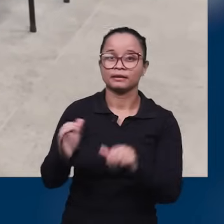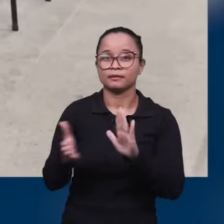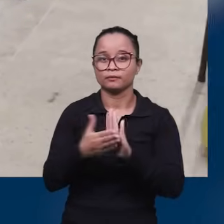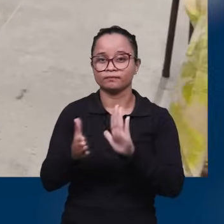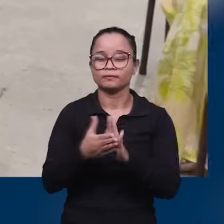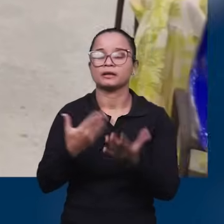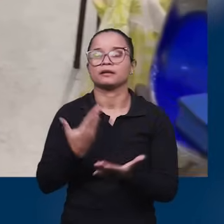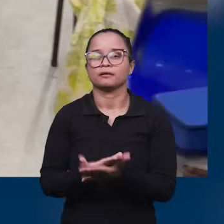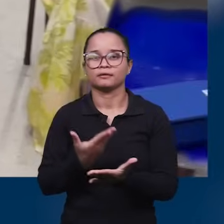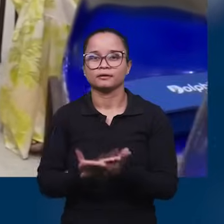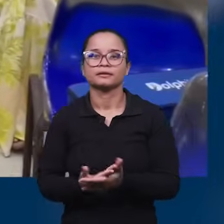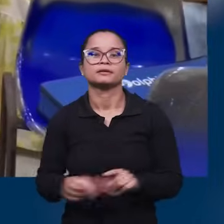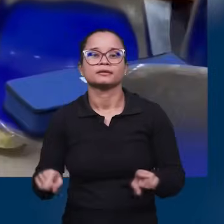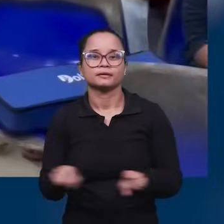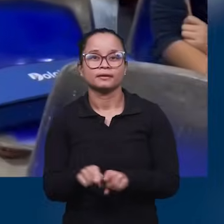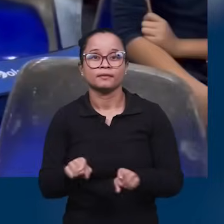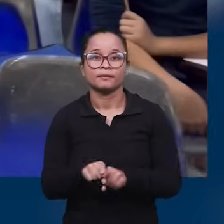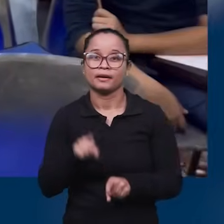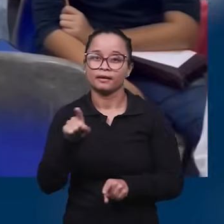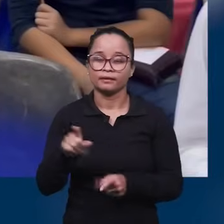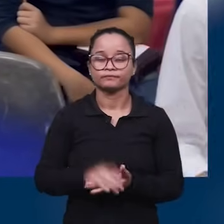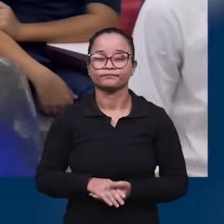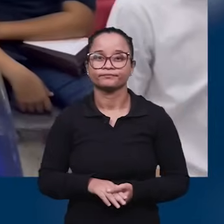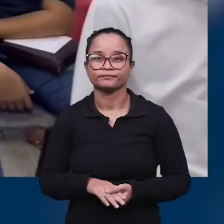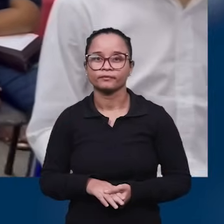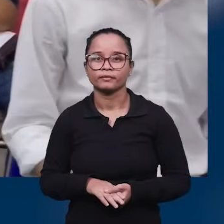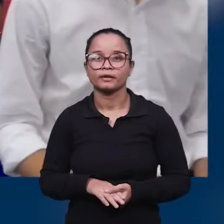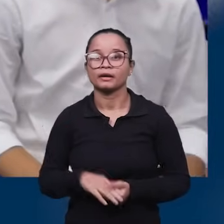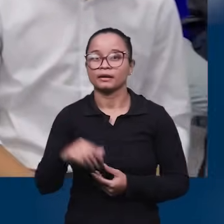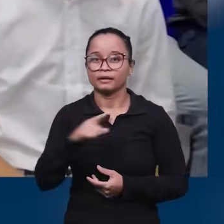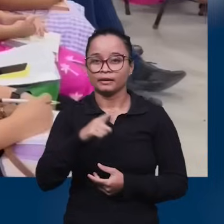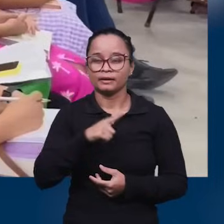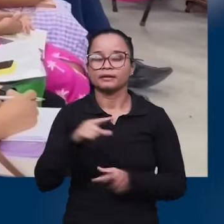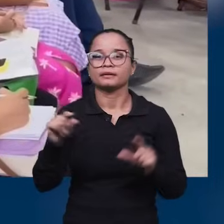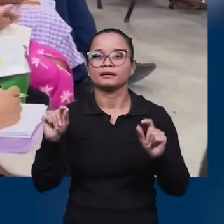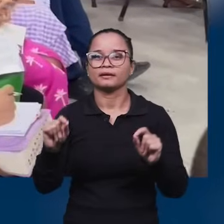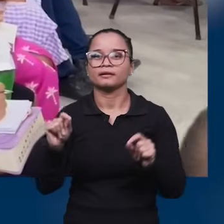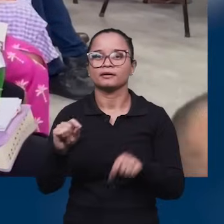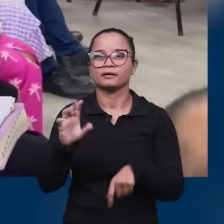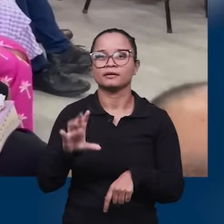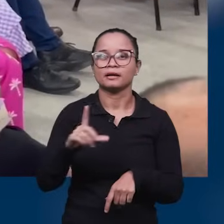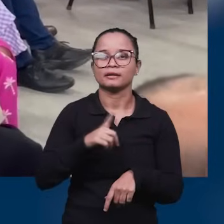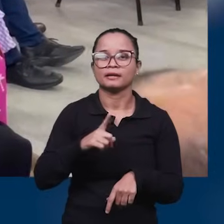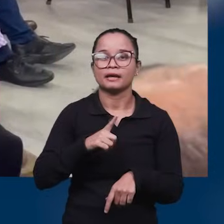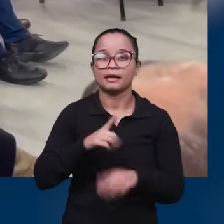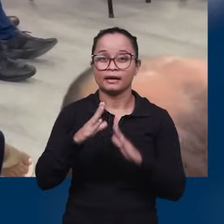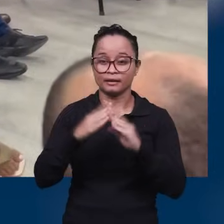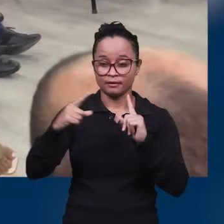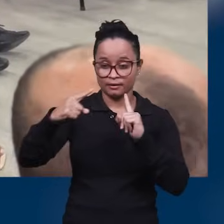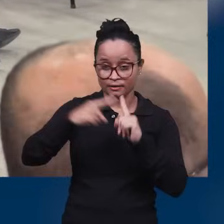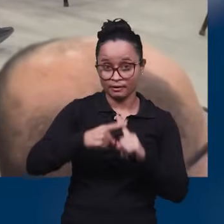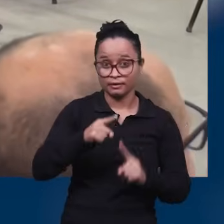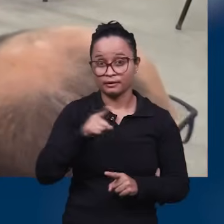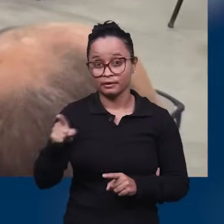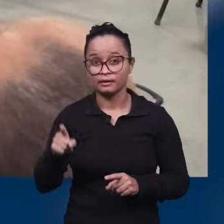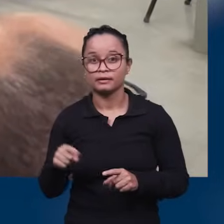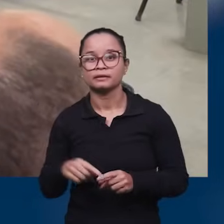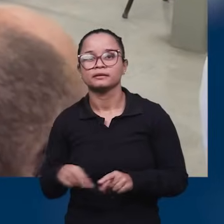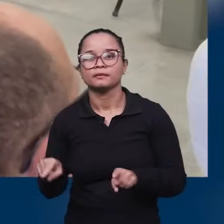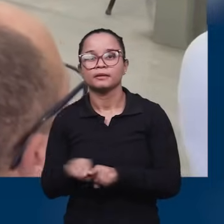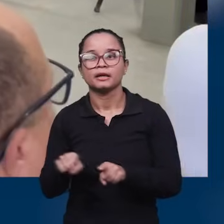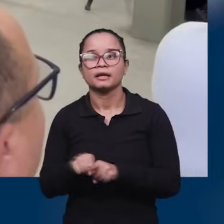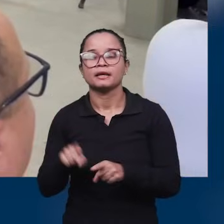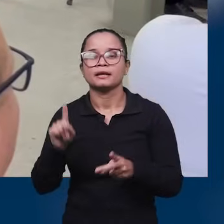com partituras, áudios da divisão de naipes, que foi exercitado em aulas práticas realizadas durante o